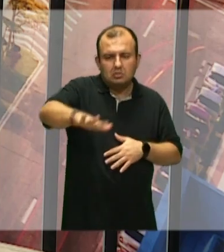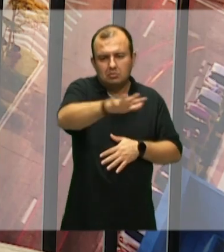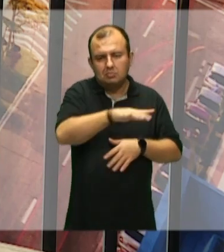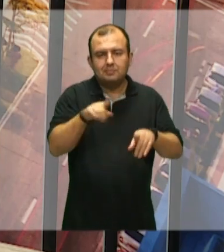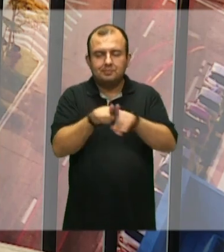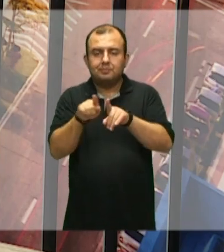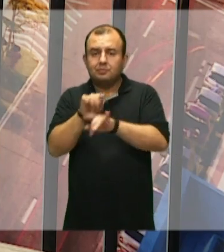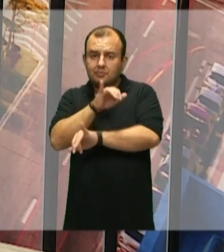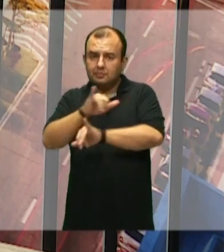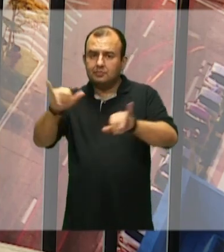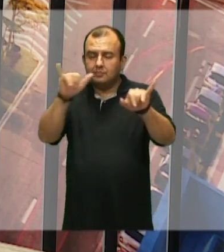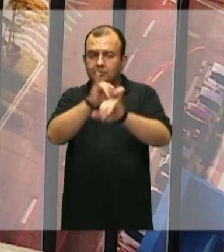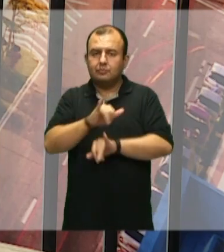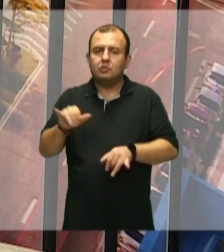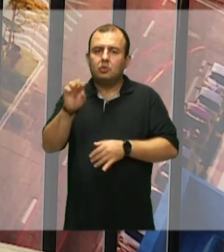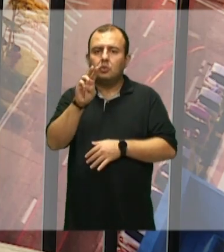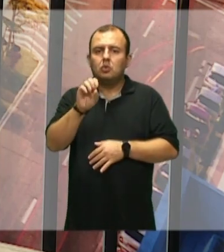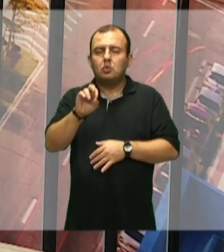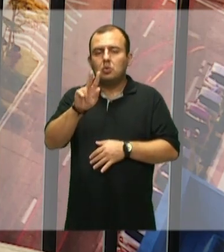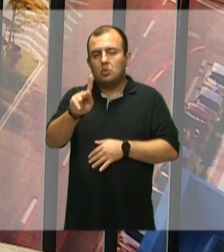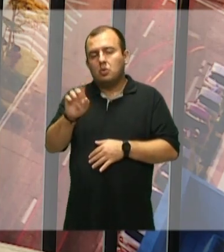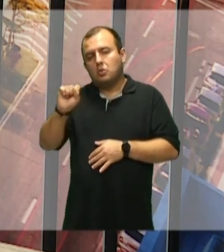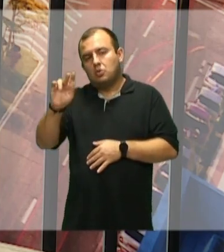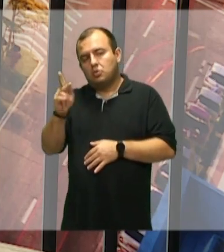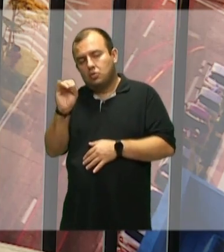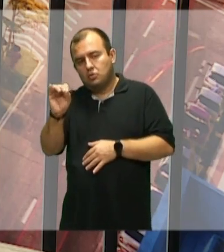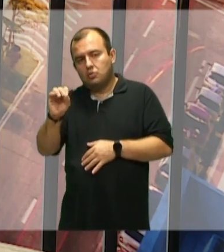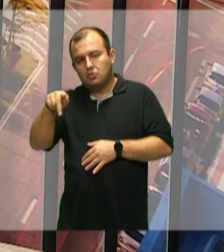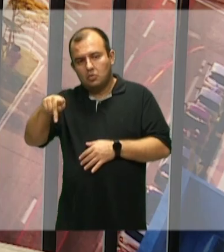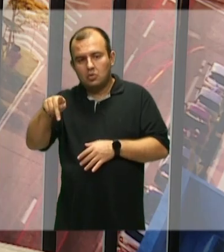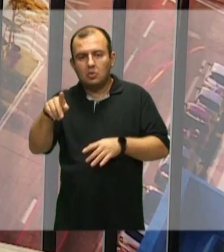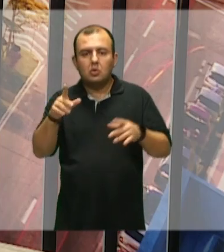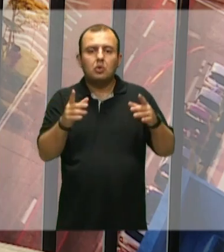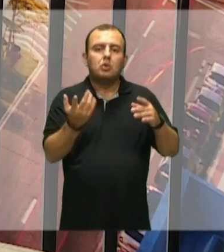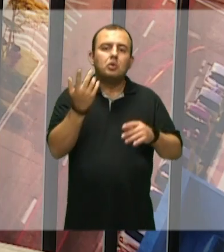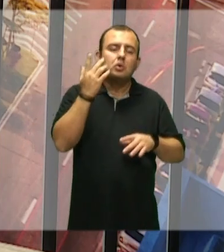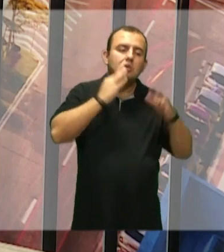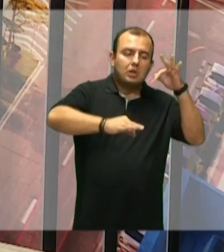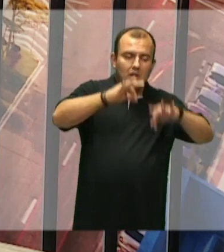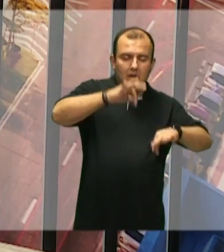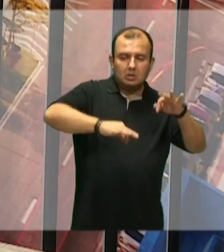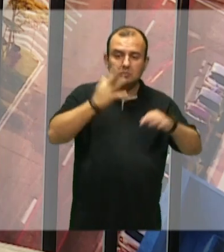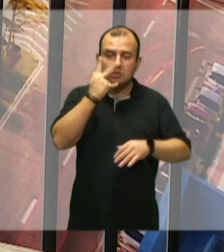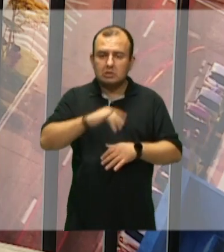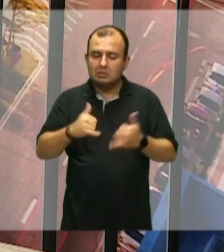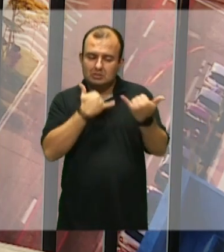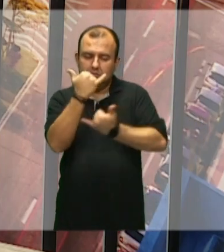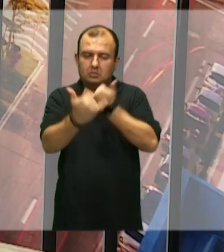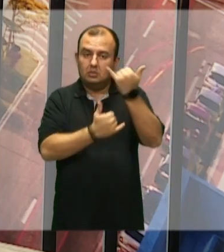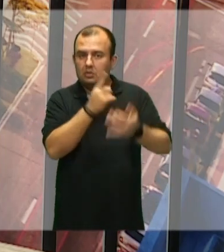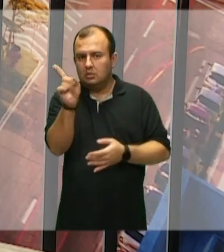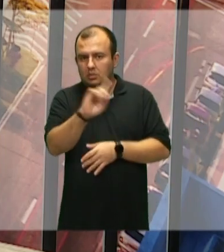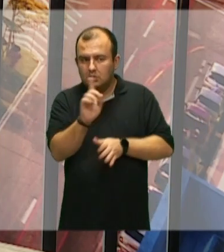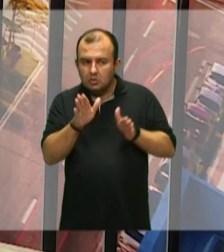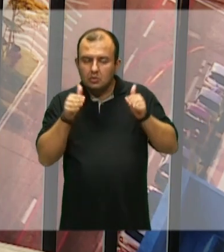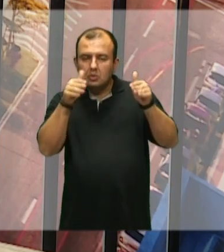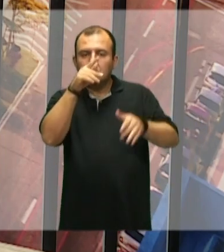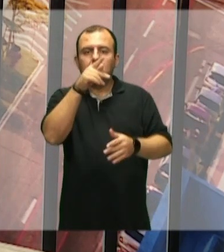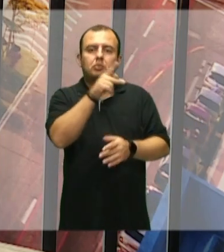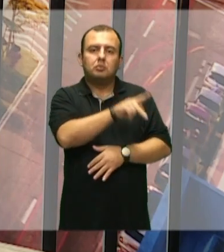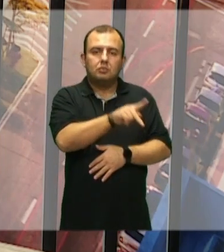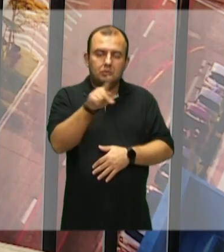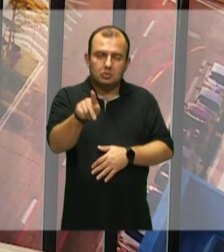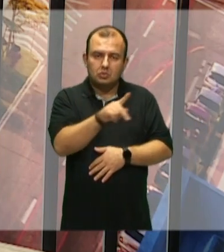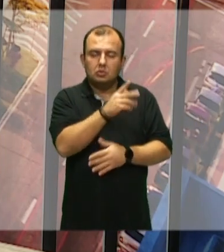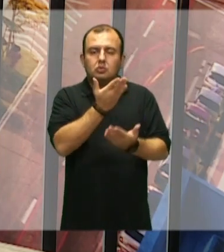vai promover um workshop, o Teatro para Crianças Não é Brincadeira, direcionado para professores, estudantes e artistas